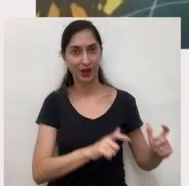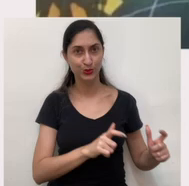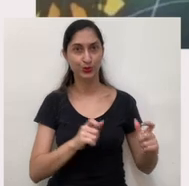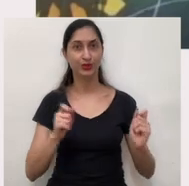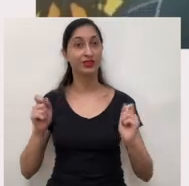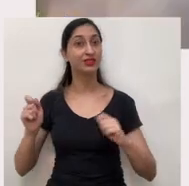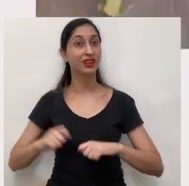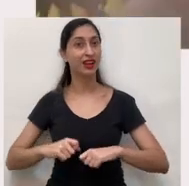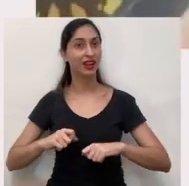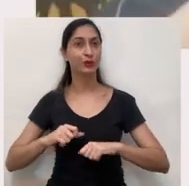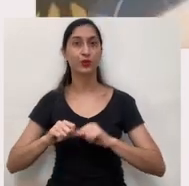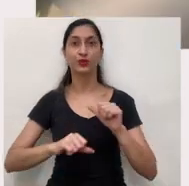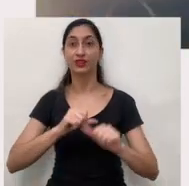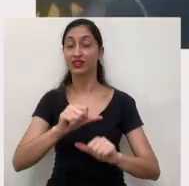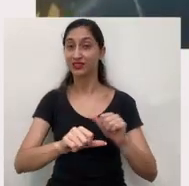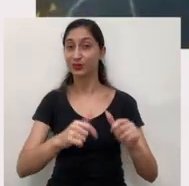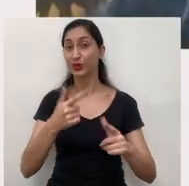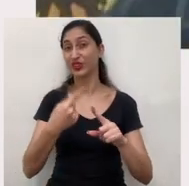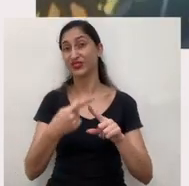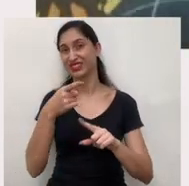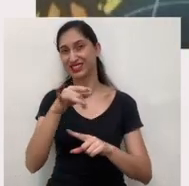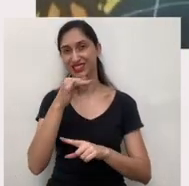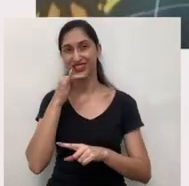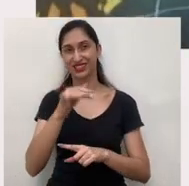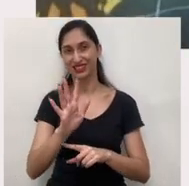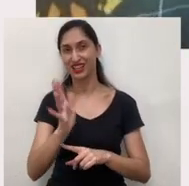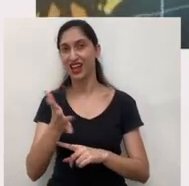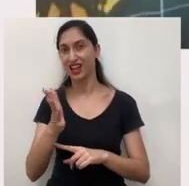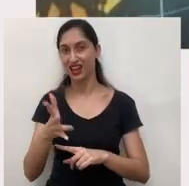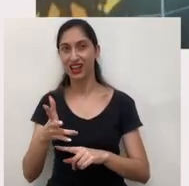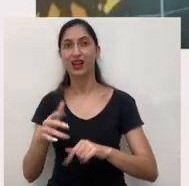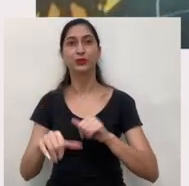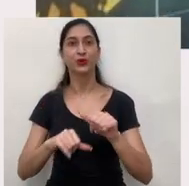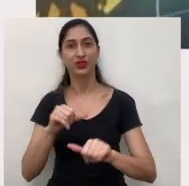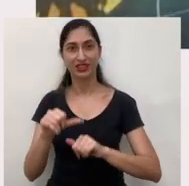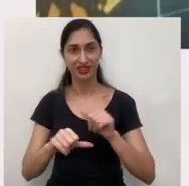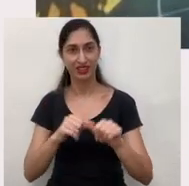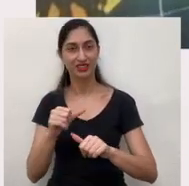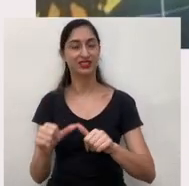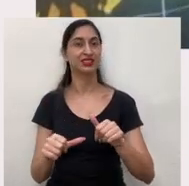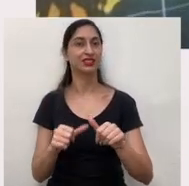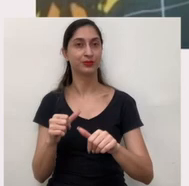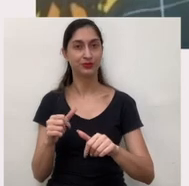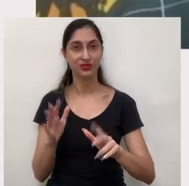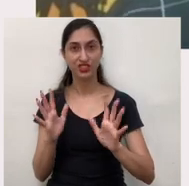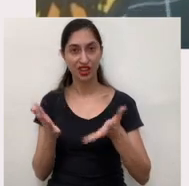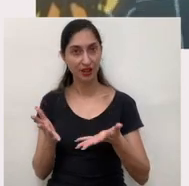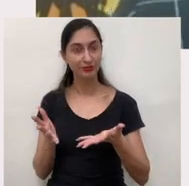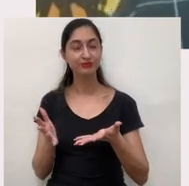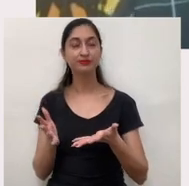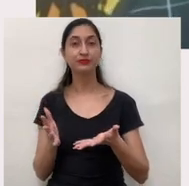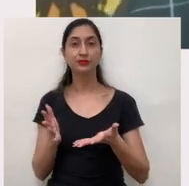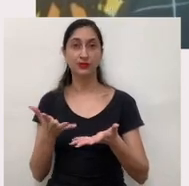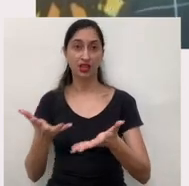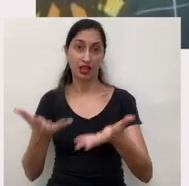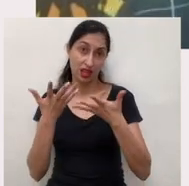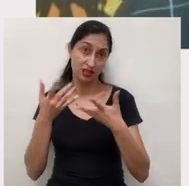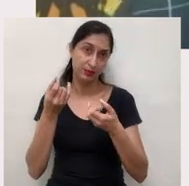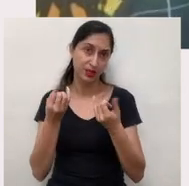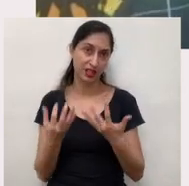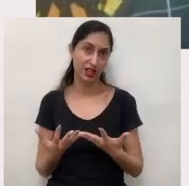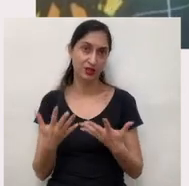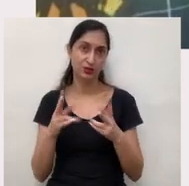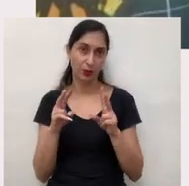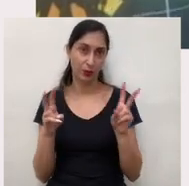isso um pouco também, né, dessas trocas, desses trânsitos das superfícies, desses ornamentos. E Uhum, aí, se você puder comentar um